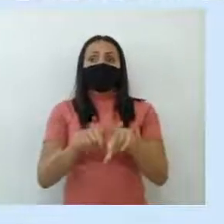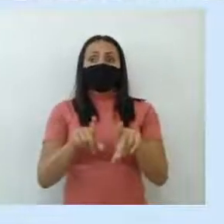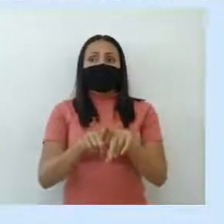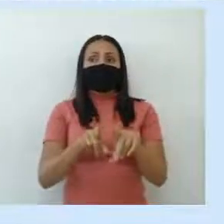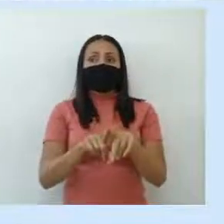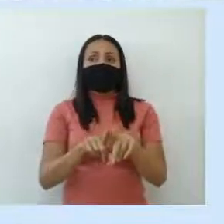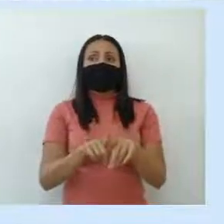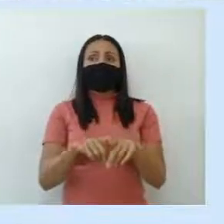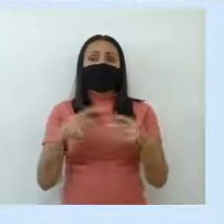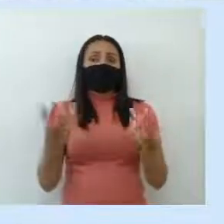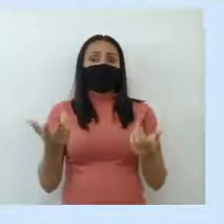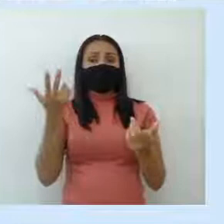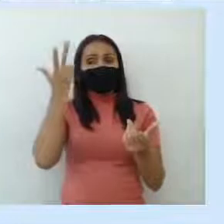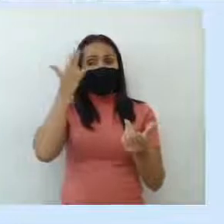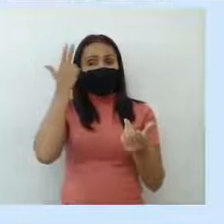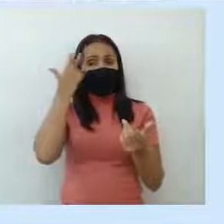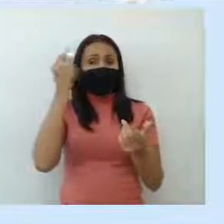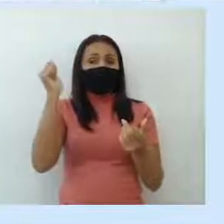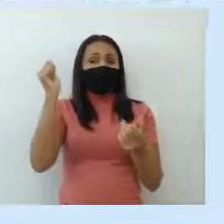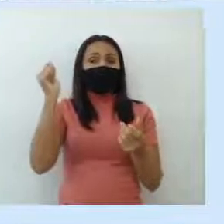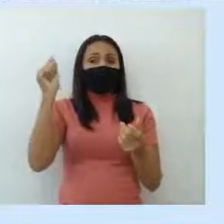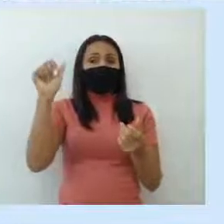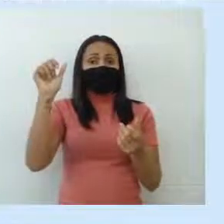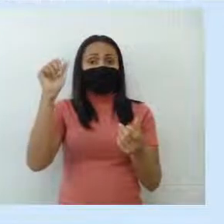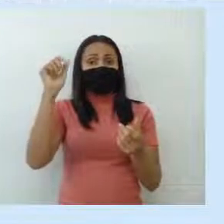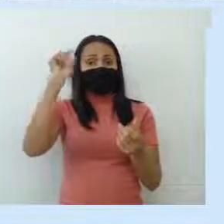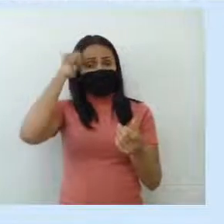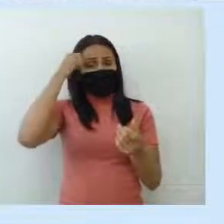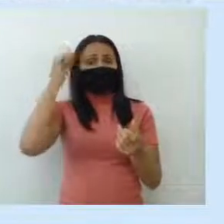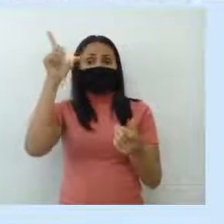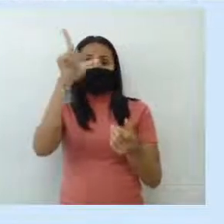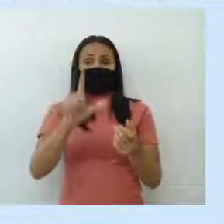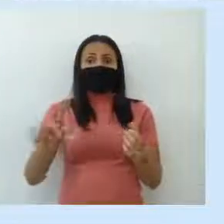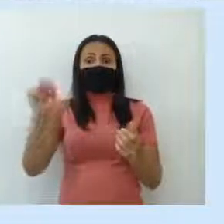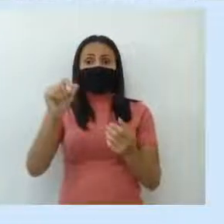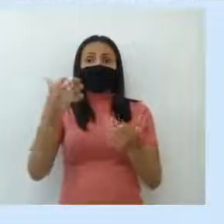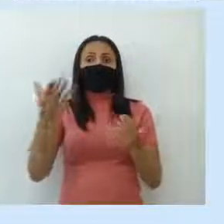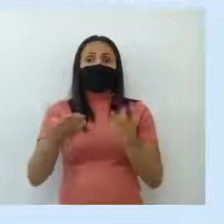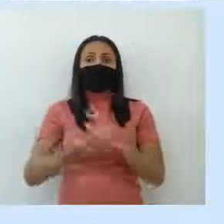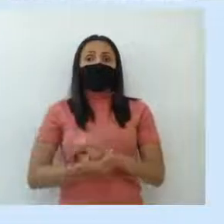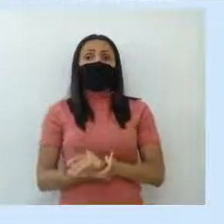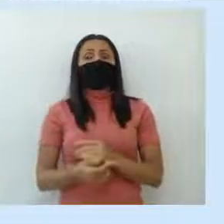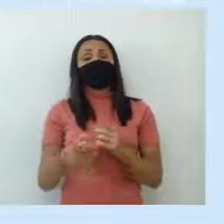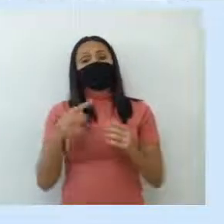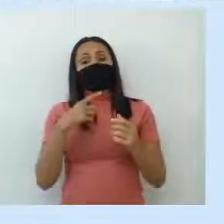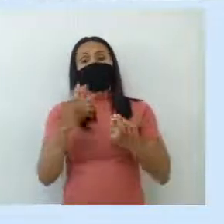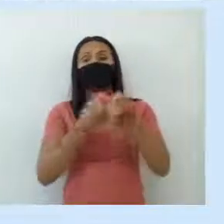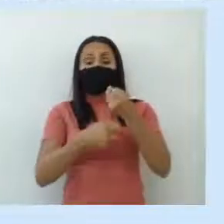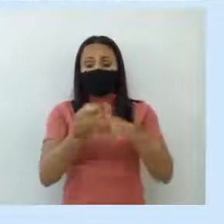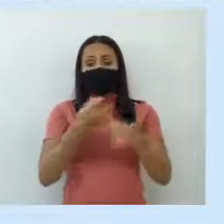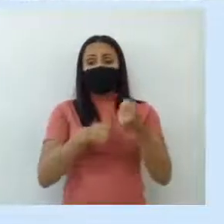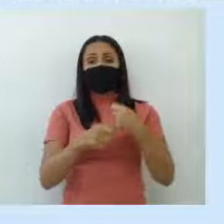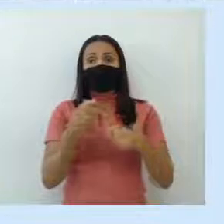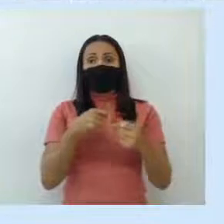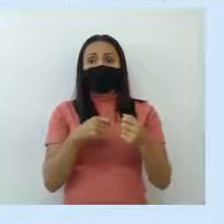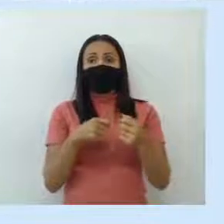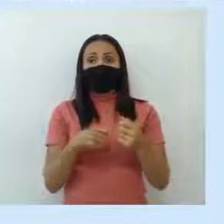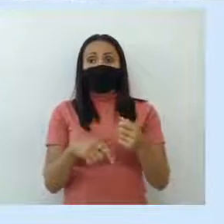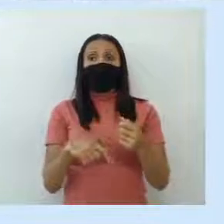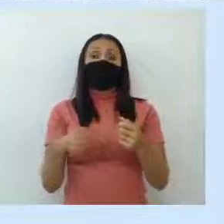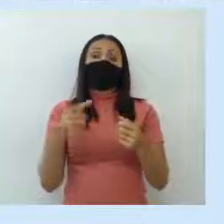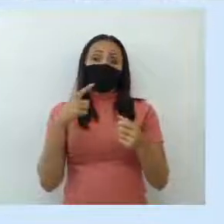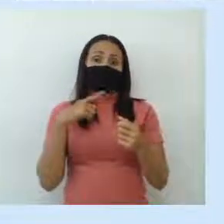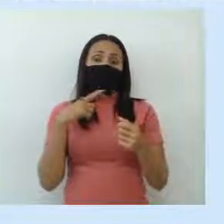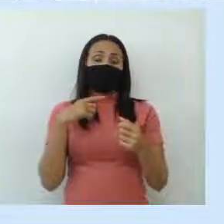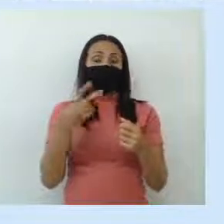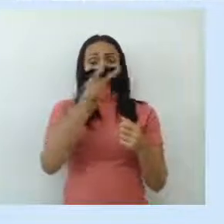no litoral da África. Então, evidentemente, os traficantes tinham interesse, na realidade, de negociar, porque havia aqui os compradores,